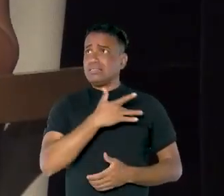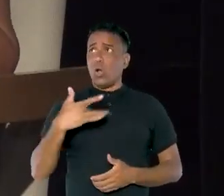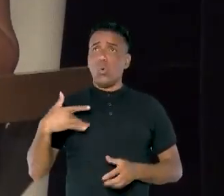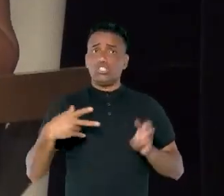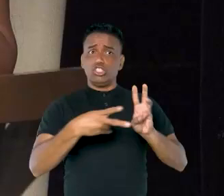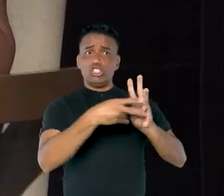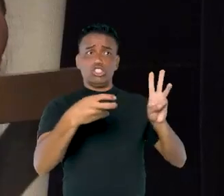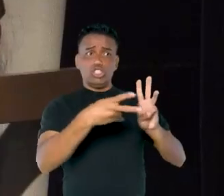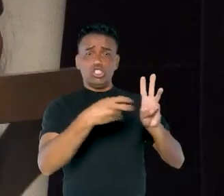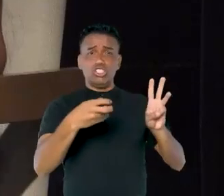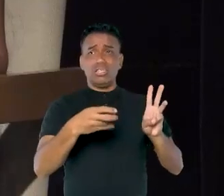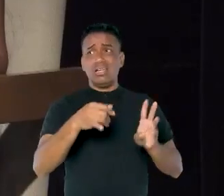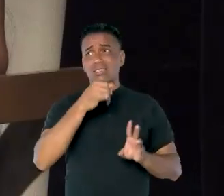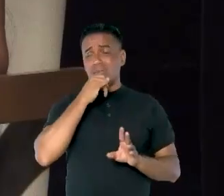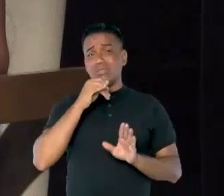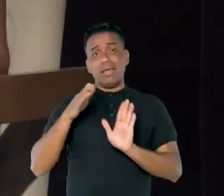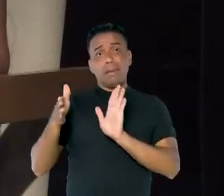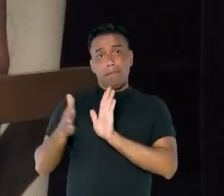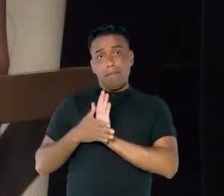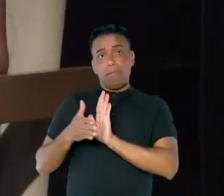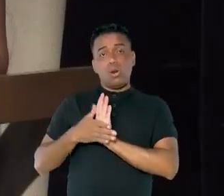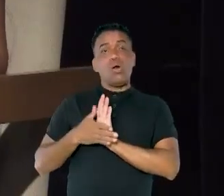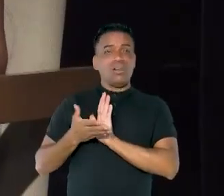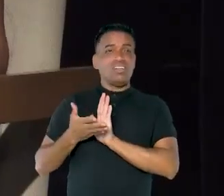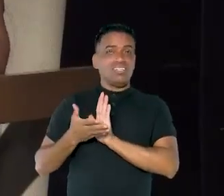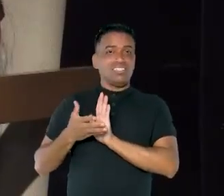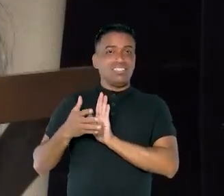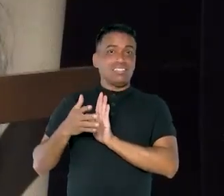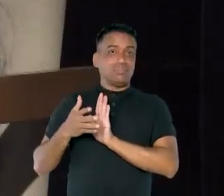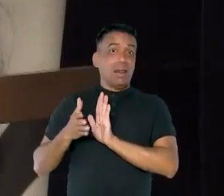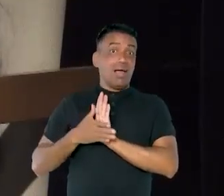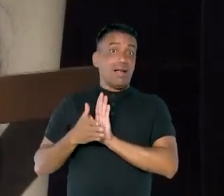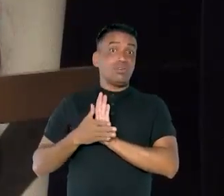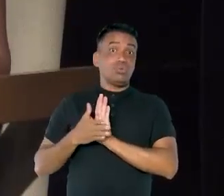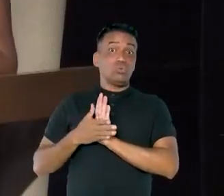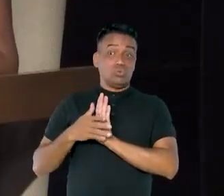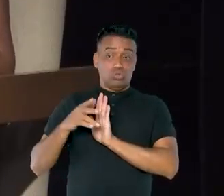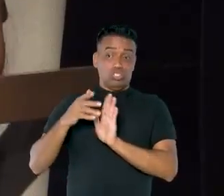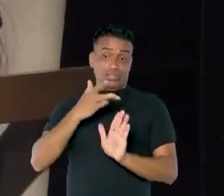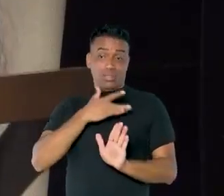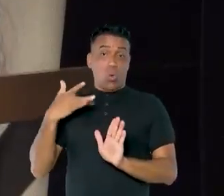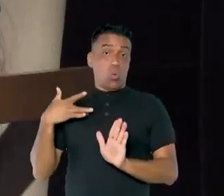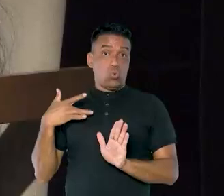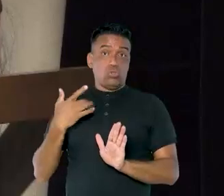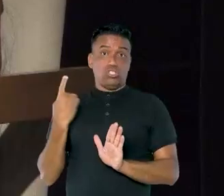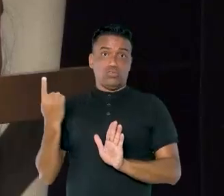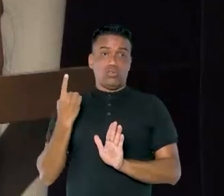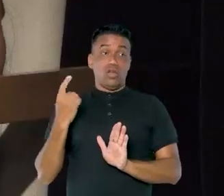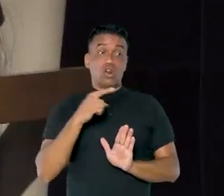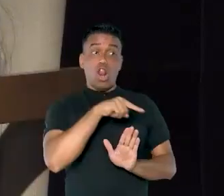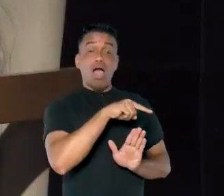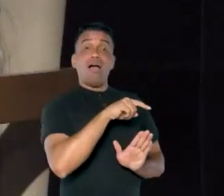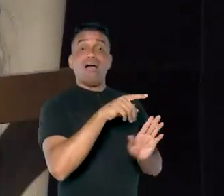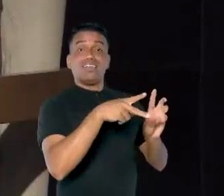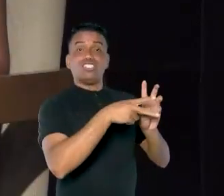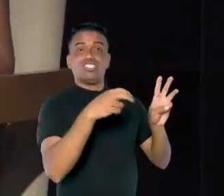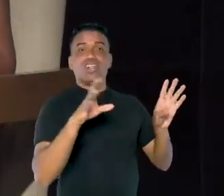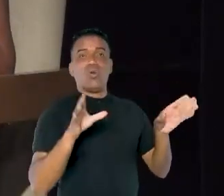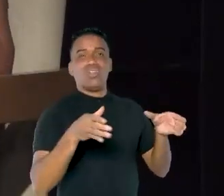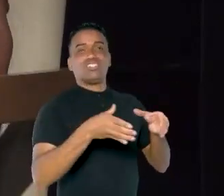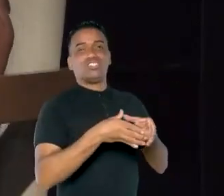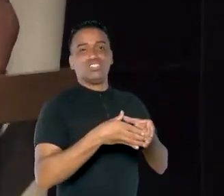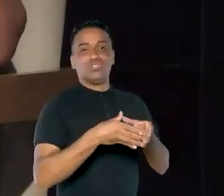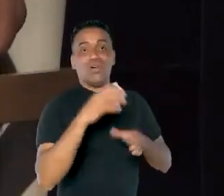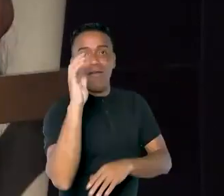Muita gente tem plano de saúde individual. Nosso plano de saúde é coletivo, que parte da